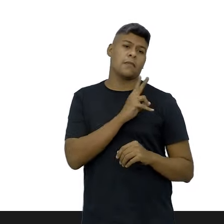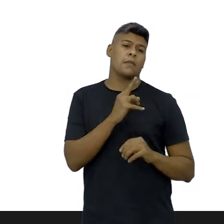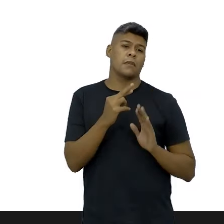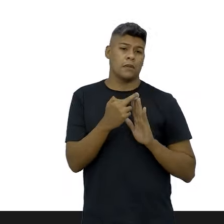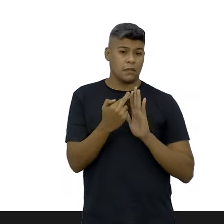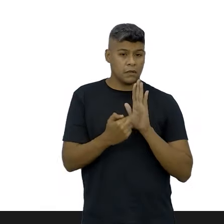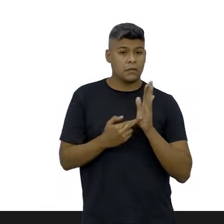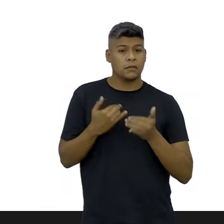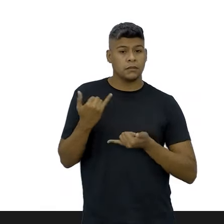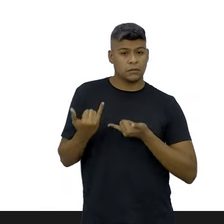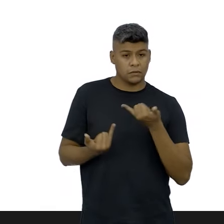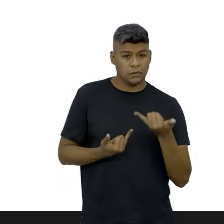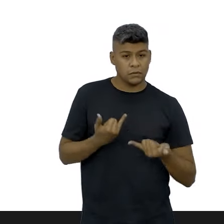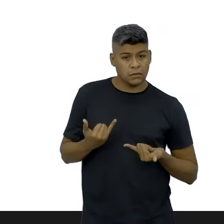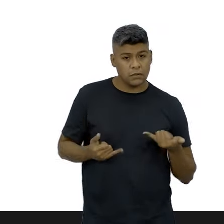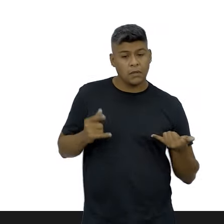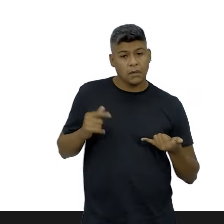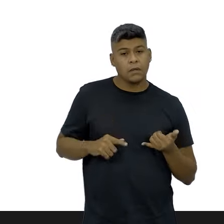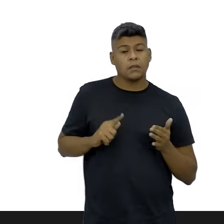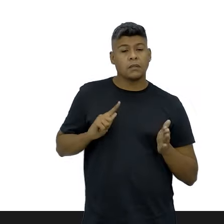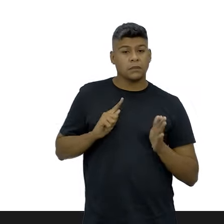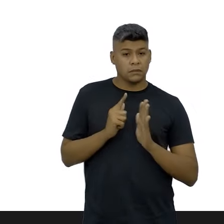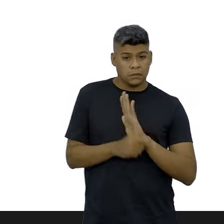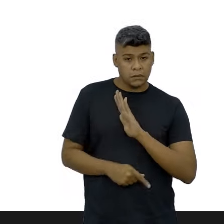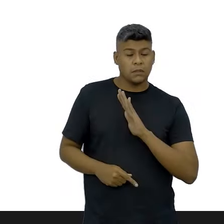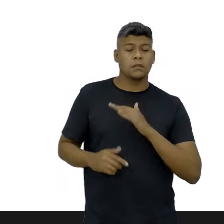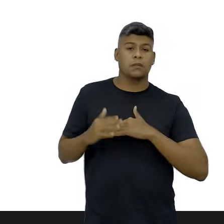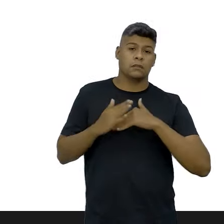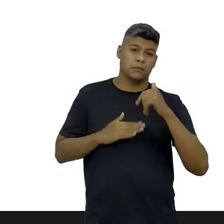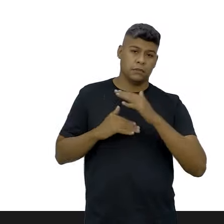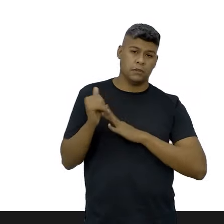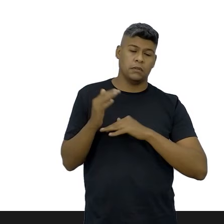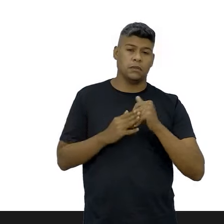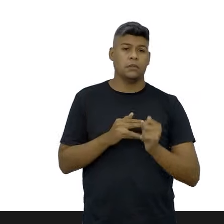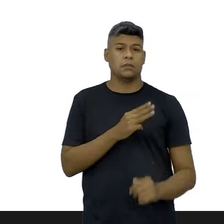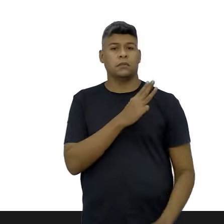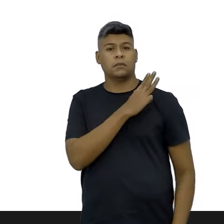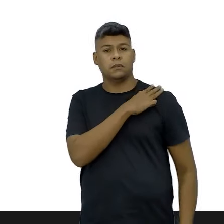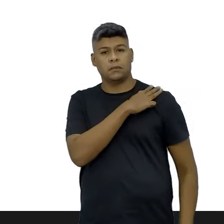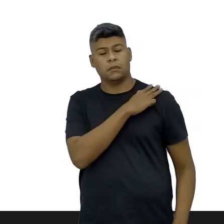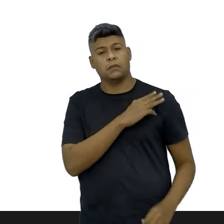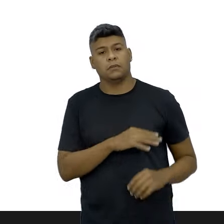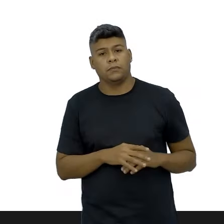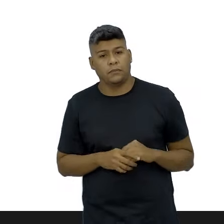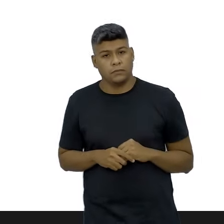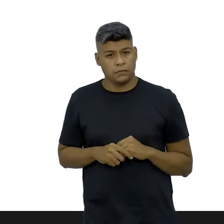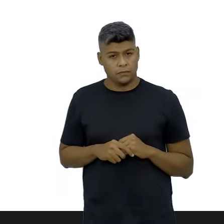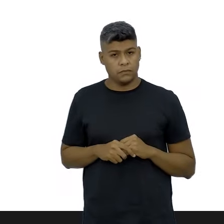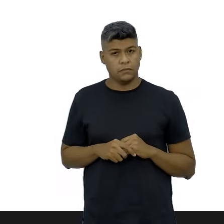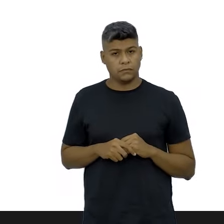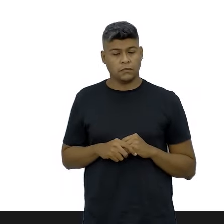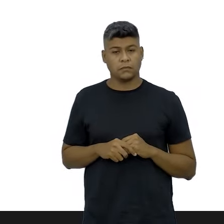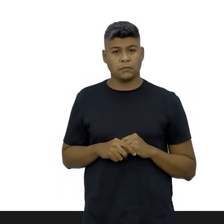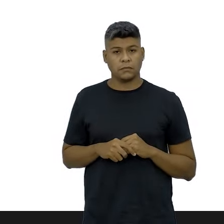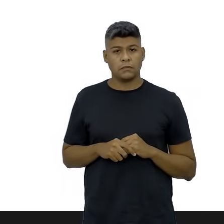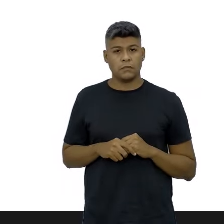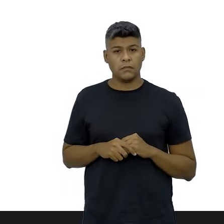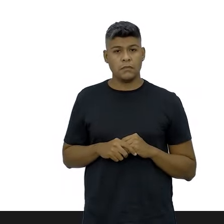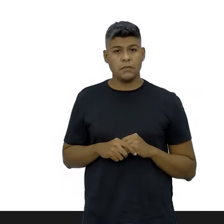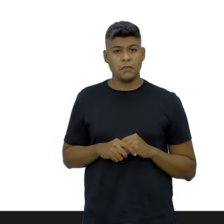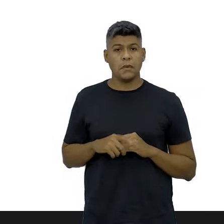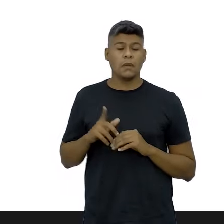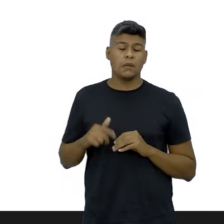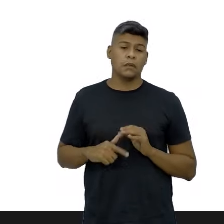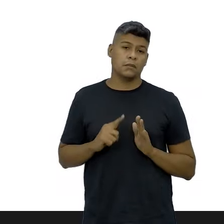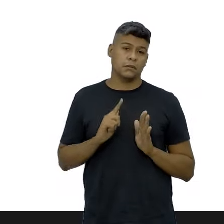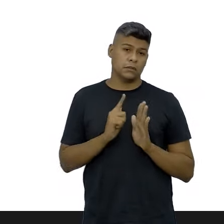de jogos e brincadeiras, que é um gênero que está na habilidade do terceiro ano. Entretanto, tratam-se de gêneros que